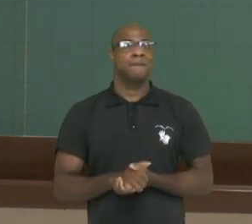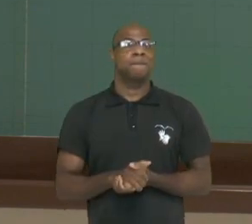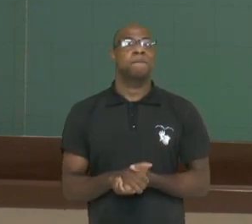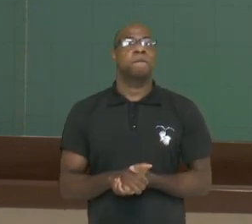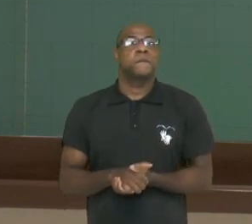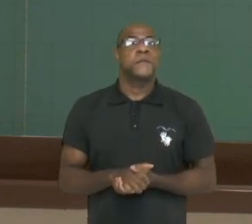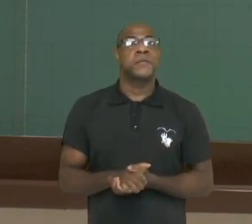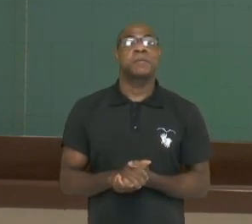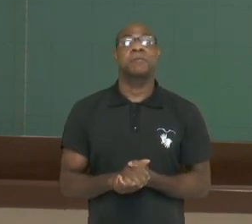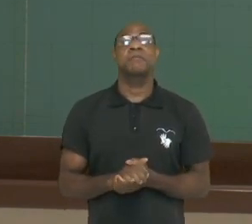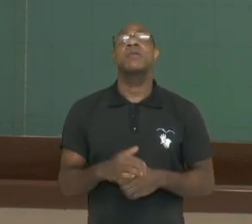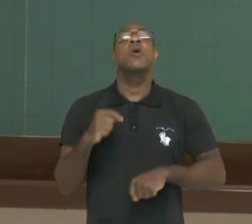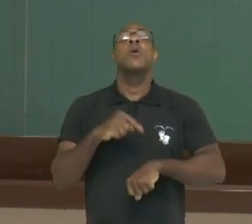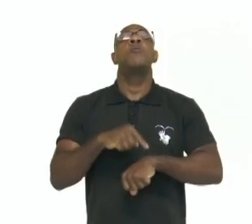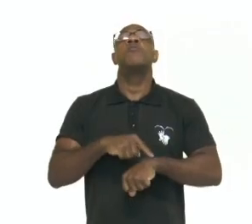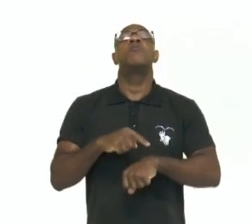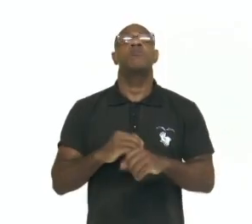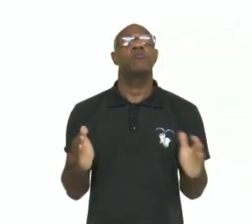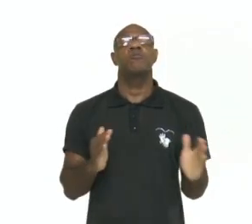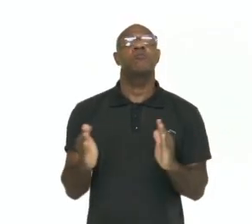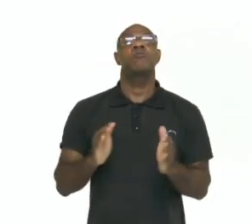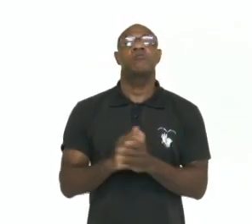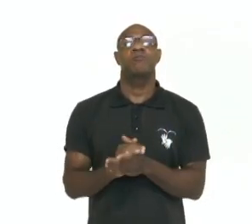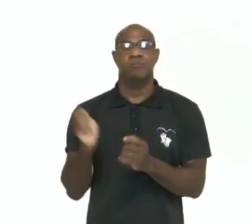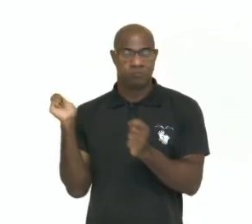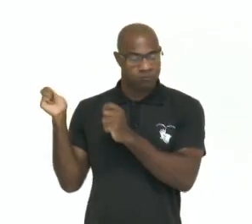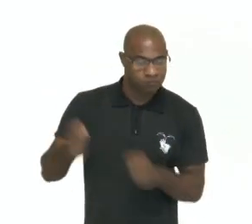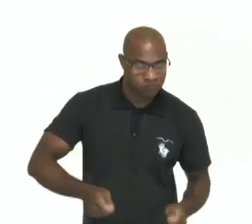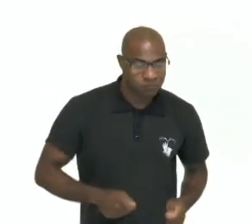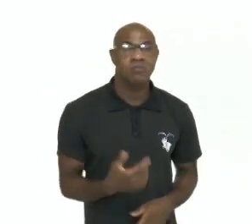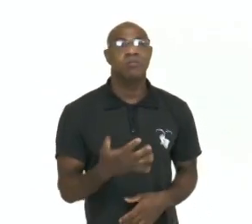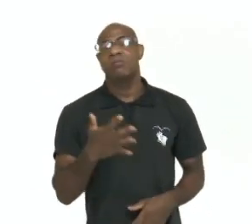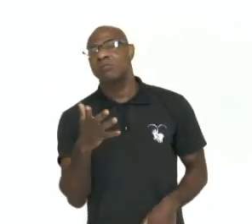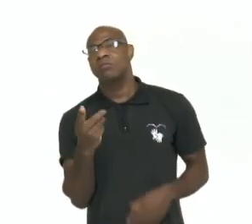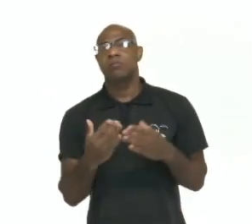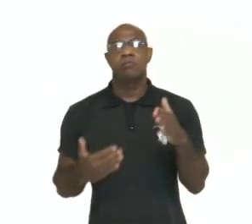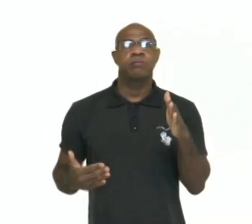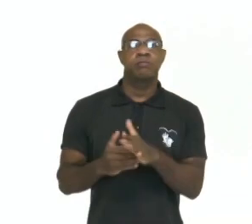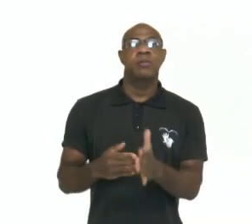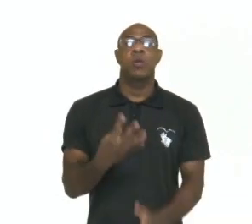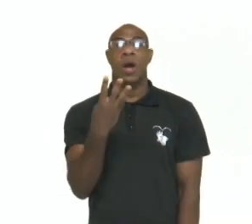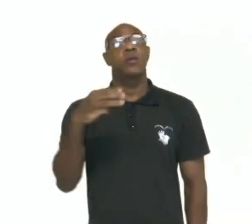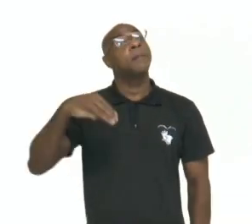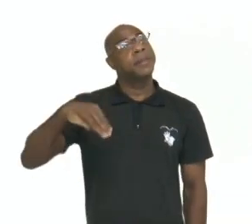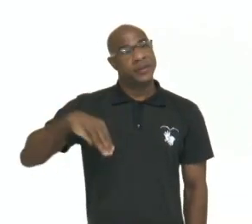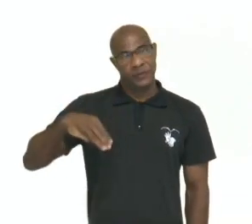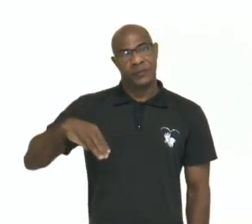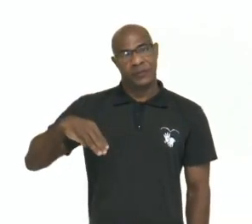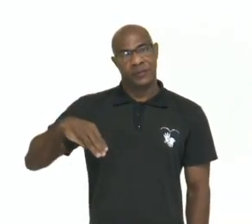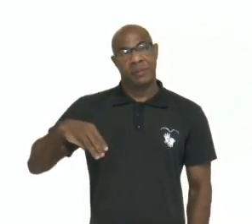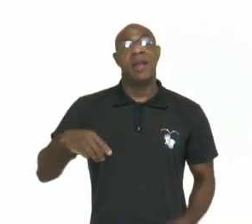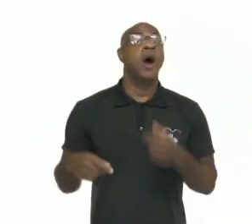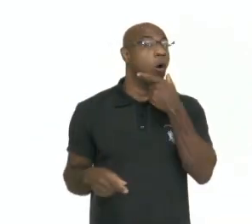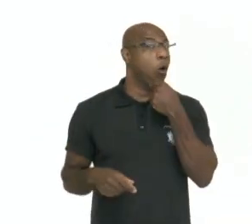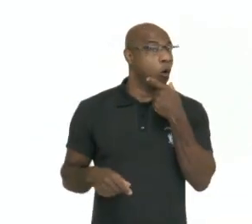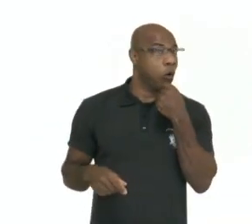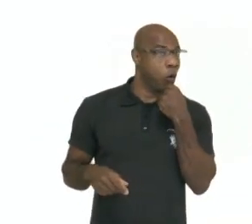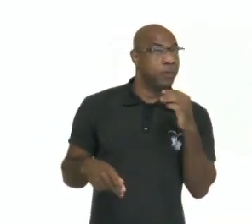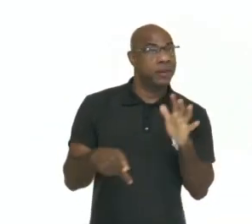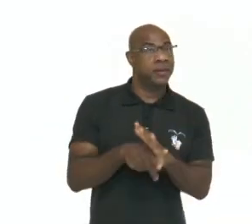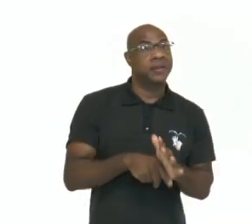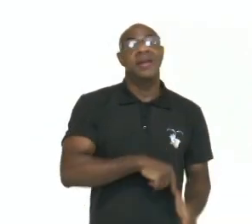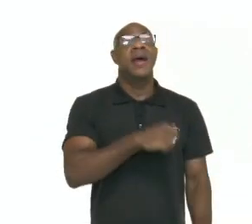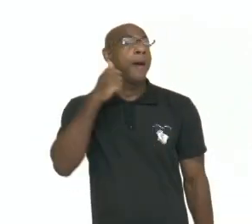A duração do combate. As lutas têm duração máxima de 4 minutos para homens